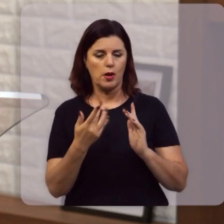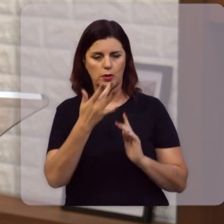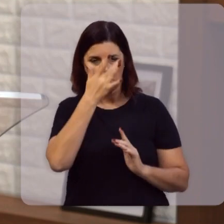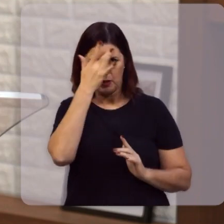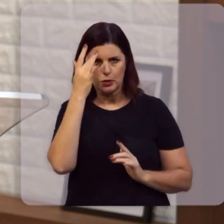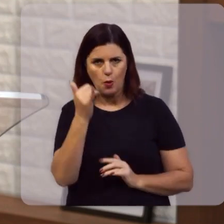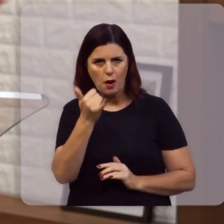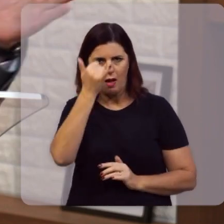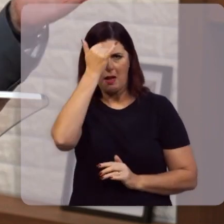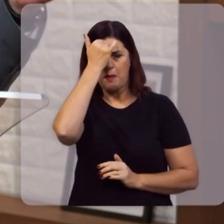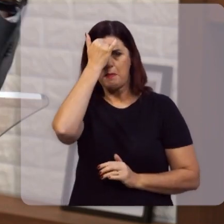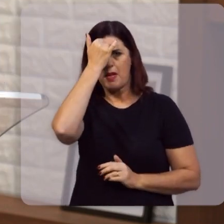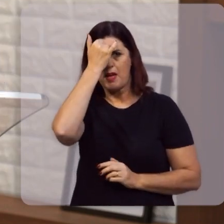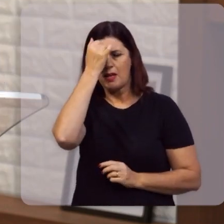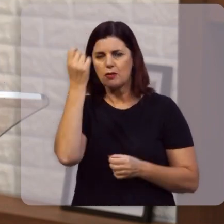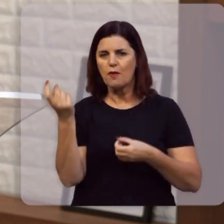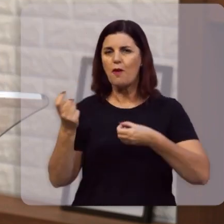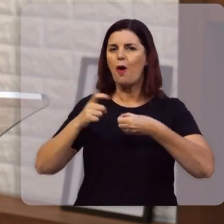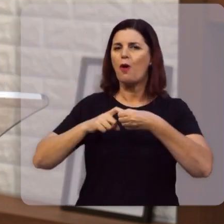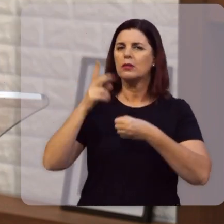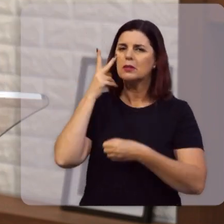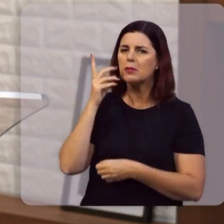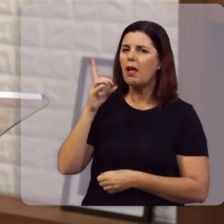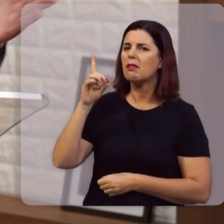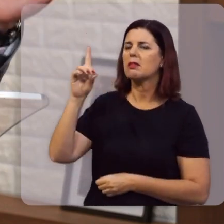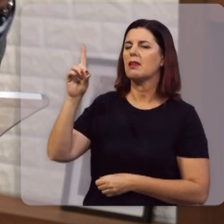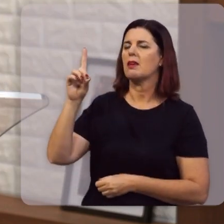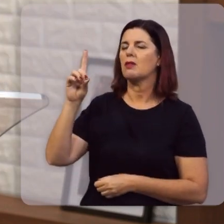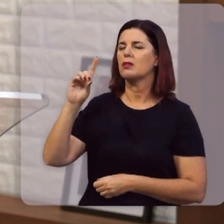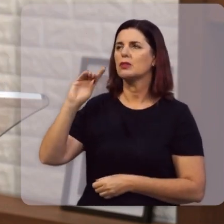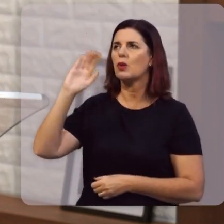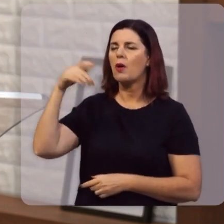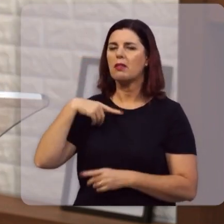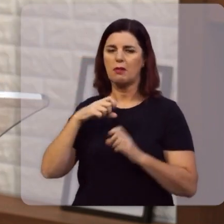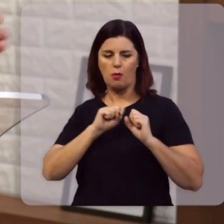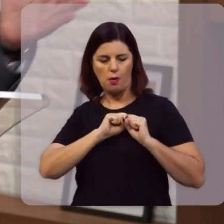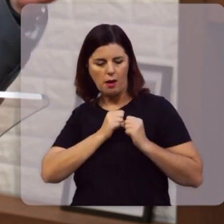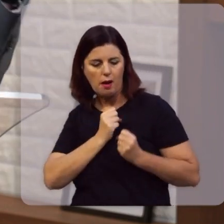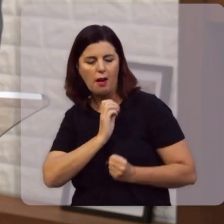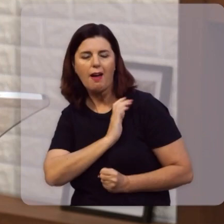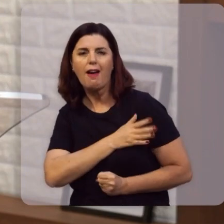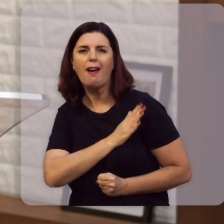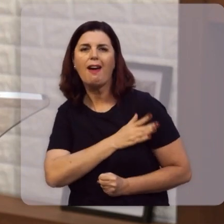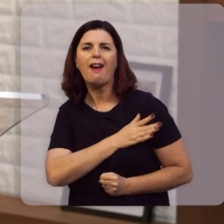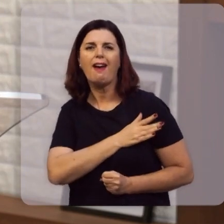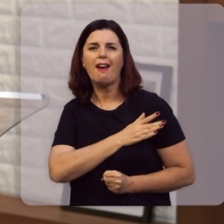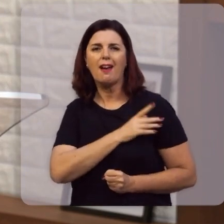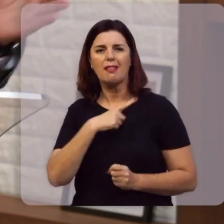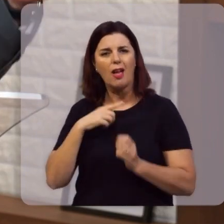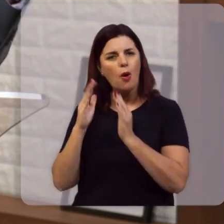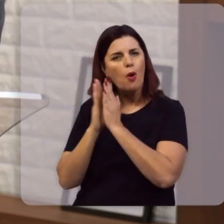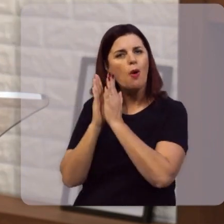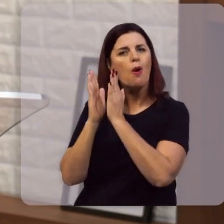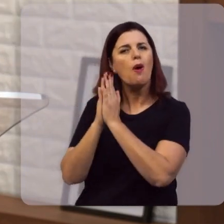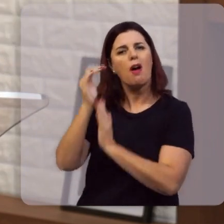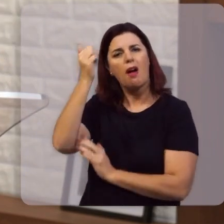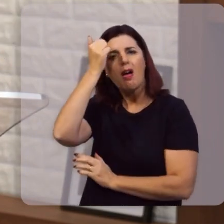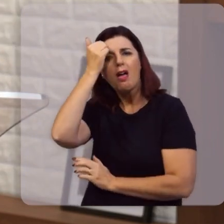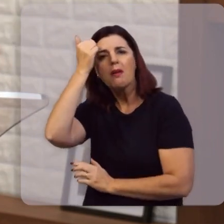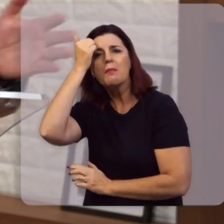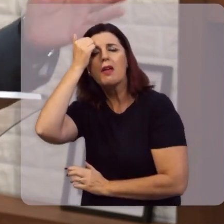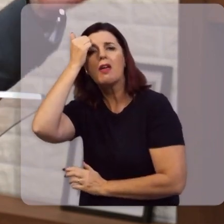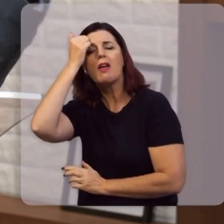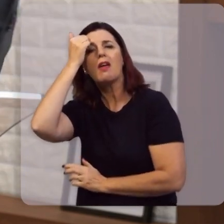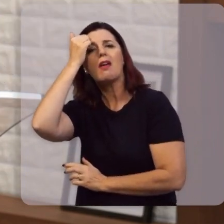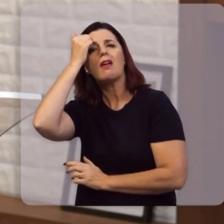se arrepende, quando a igreja se volta para Deus, quando há quebrantamento, quando há oração, quando há